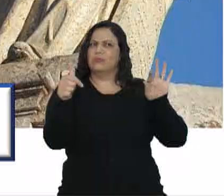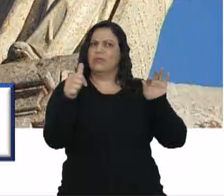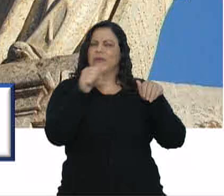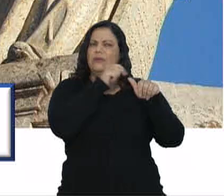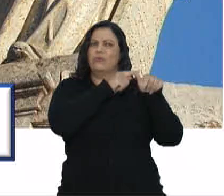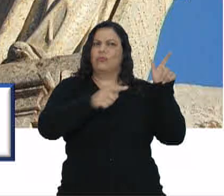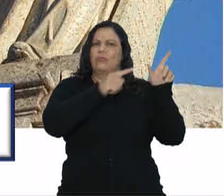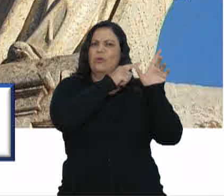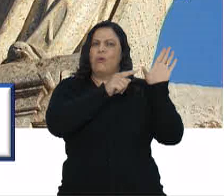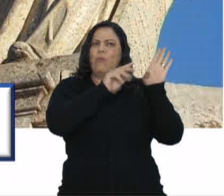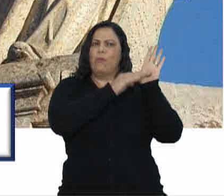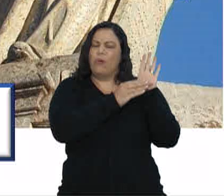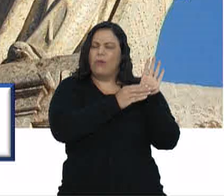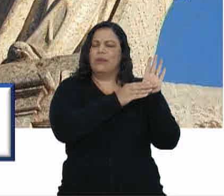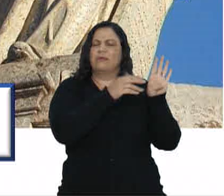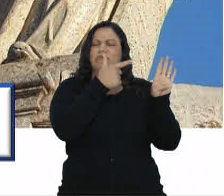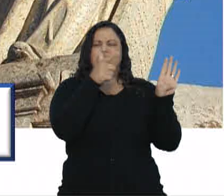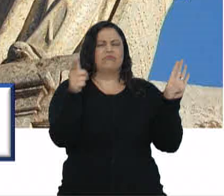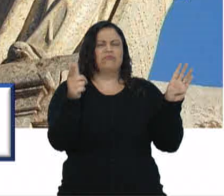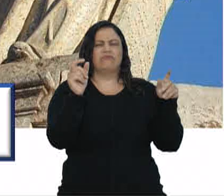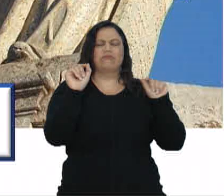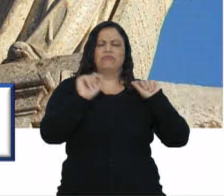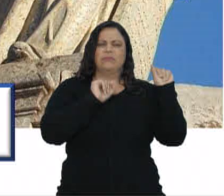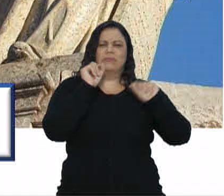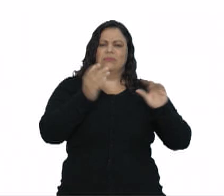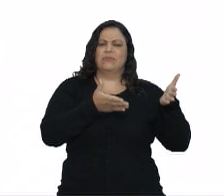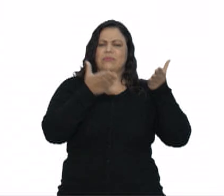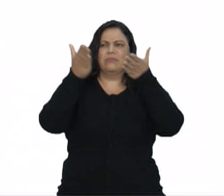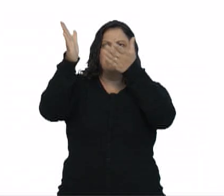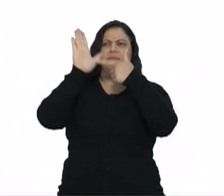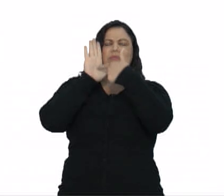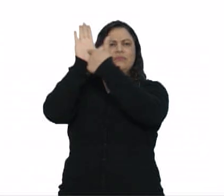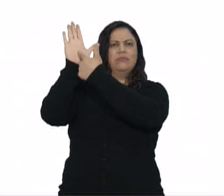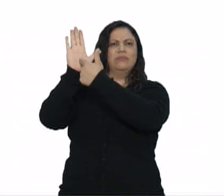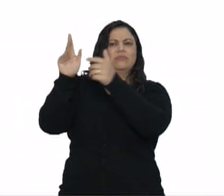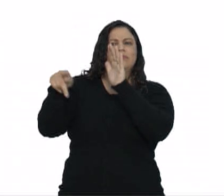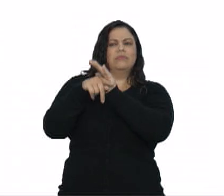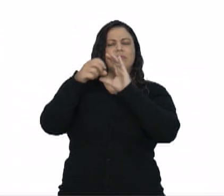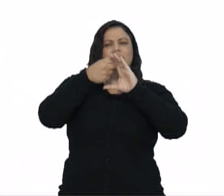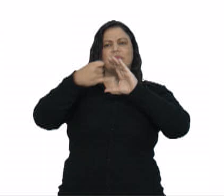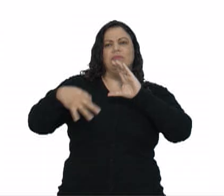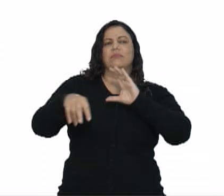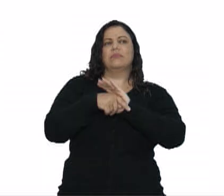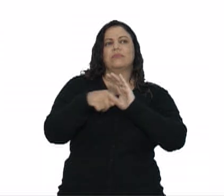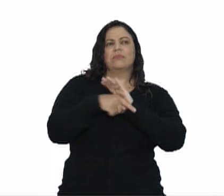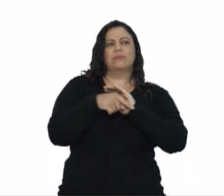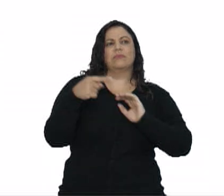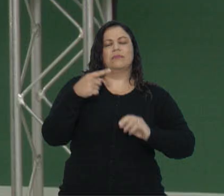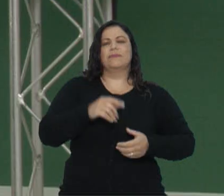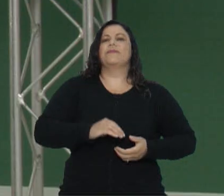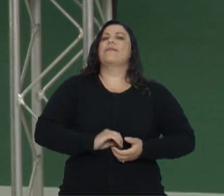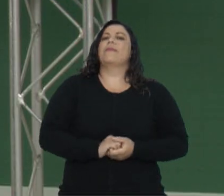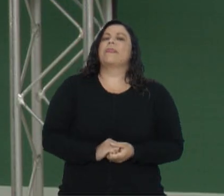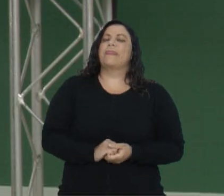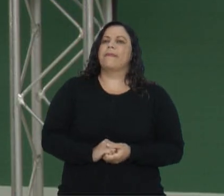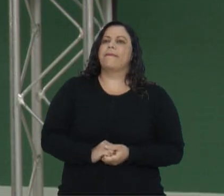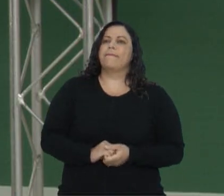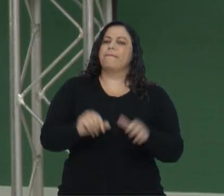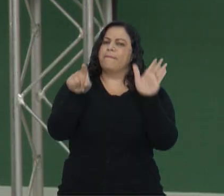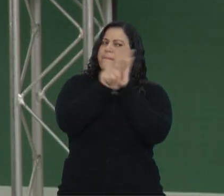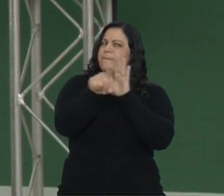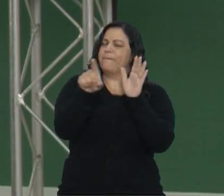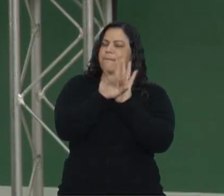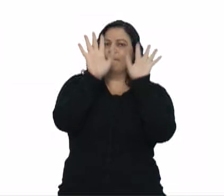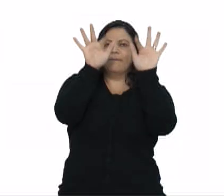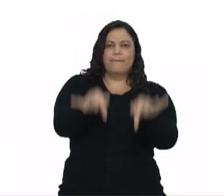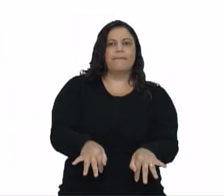da mão dele, né? E cada um levando os seus dizeres dos profetas. Agora, com isso, pessoal, para a gente ir finalizando a nossa aula de